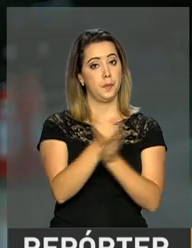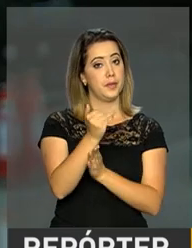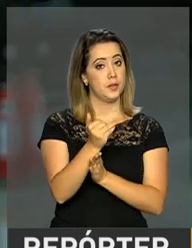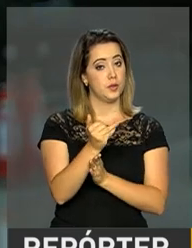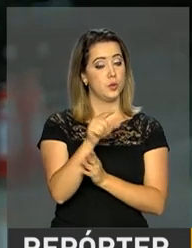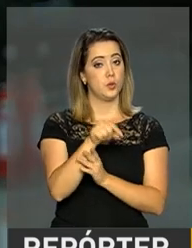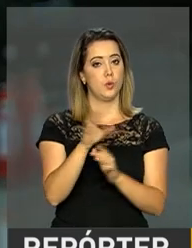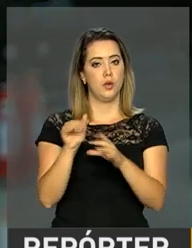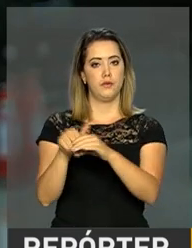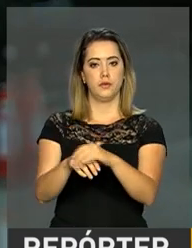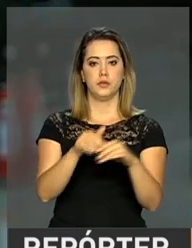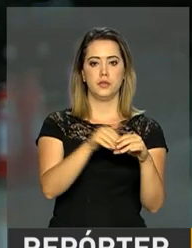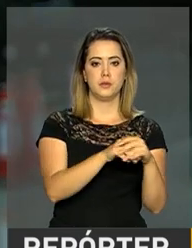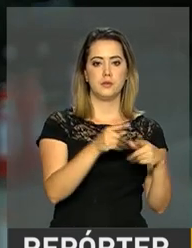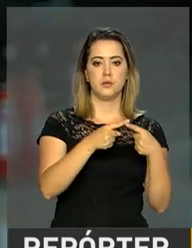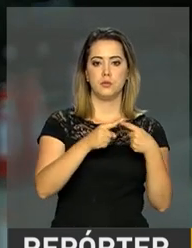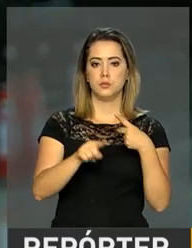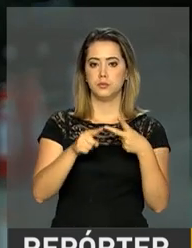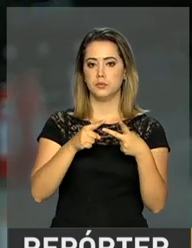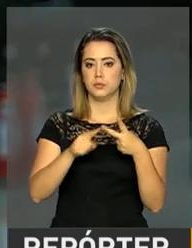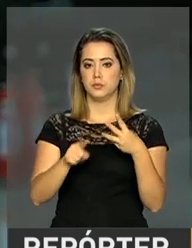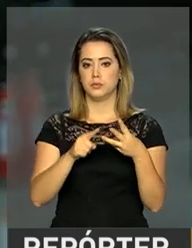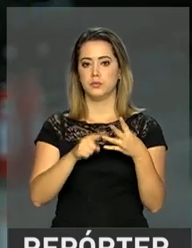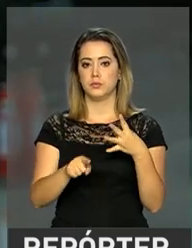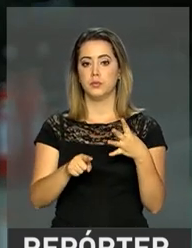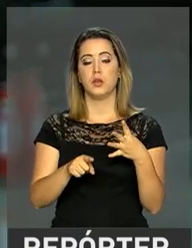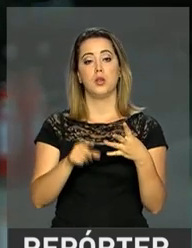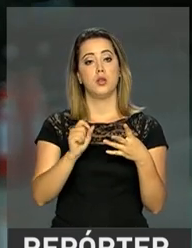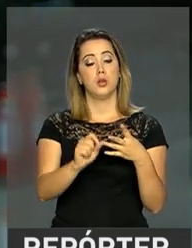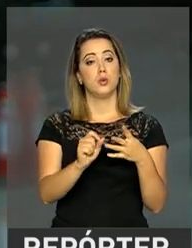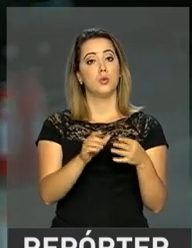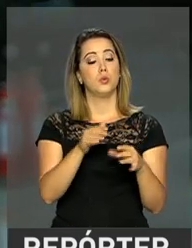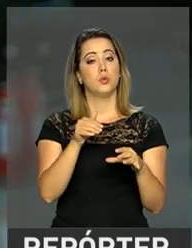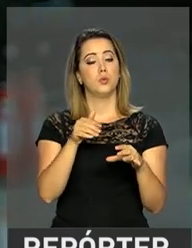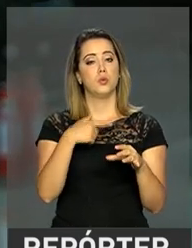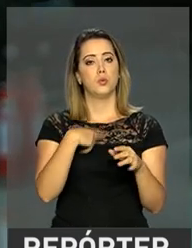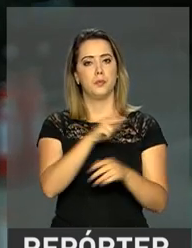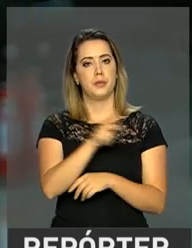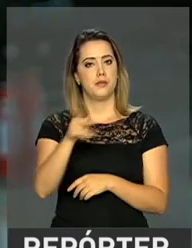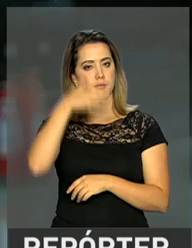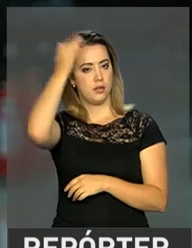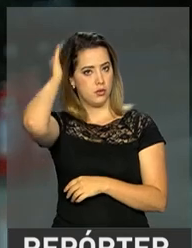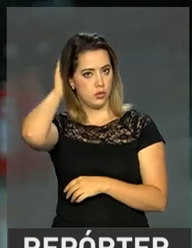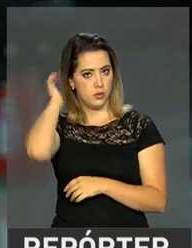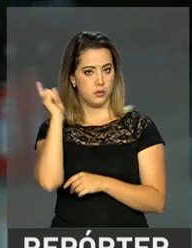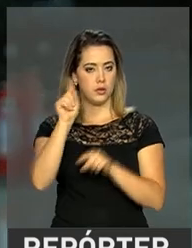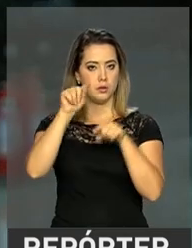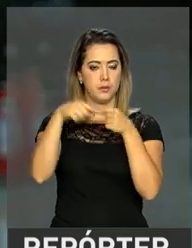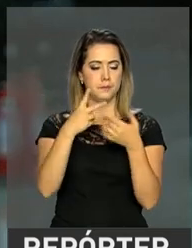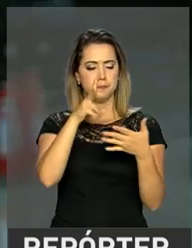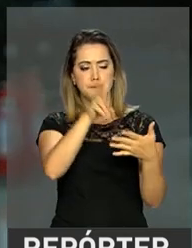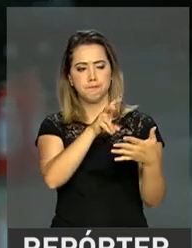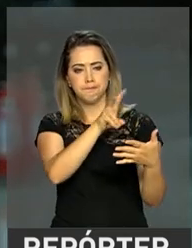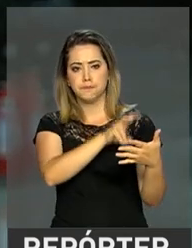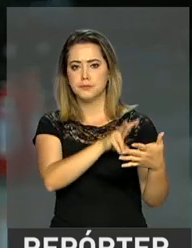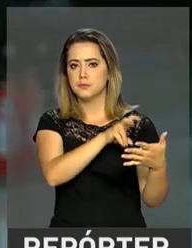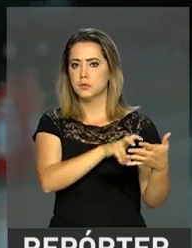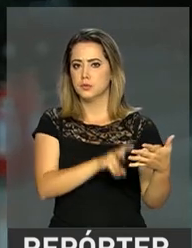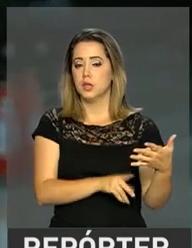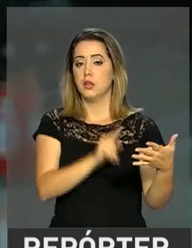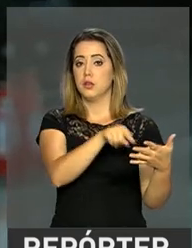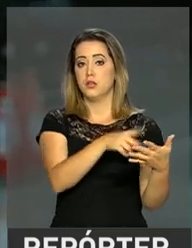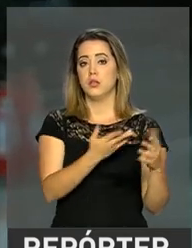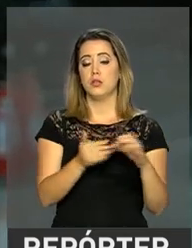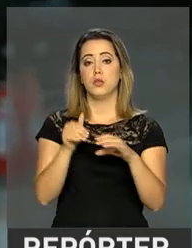a votação dos vetos presidenciais. Após a apreciação de todos os vetos, deputados e a pauta do